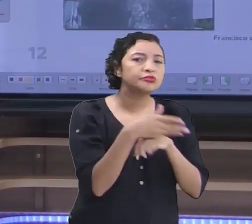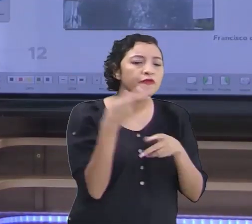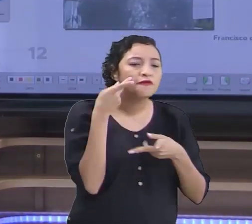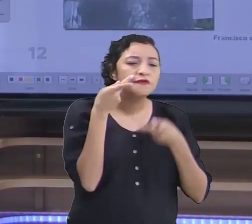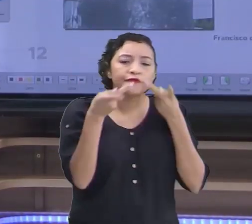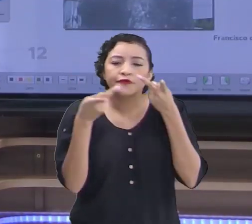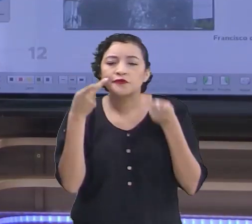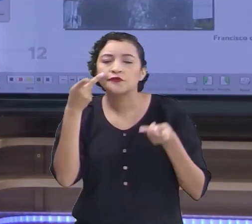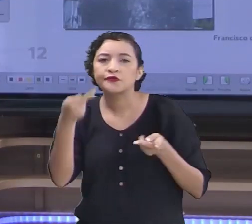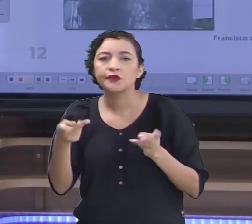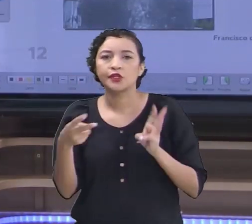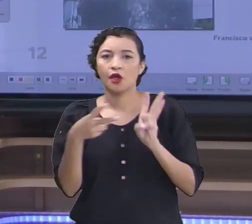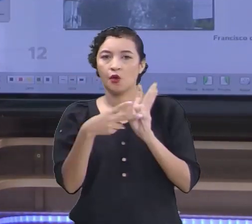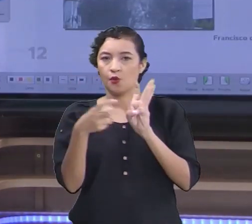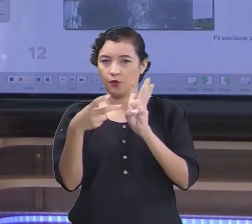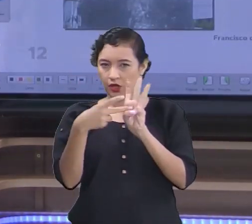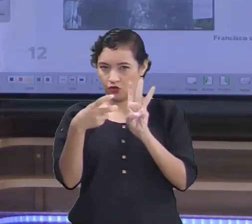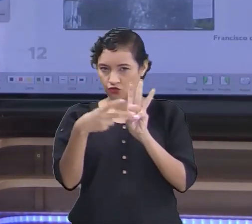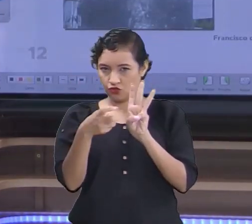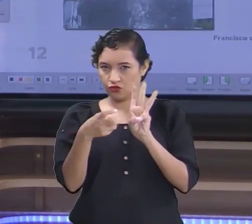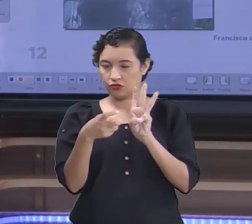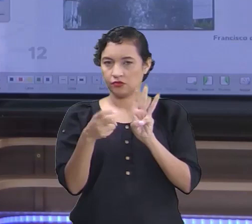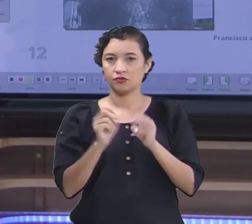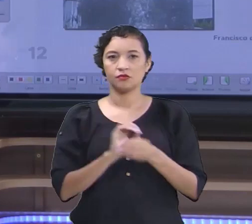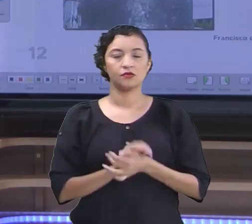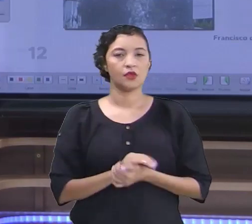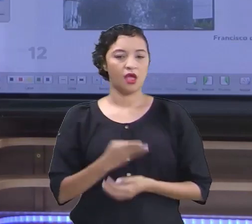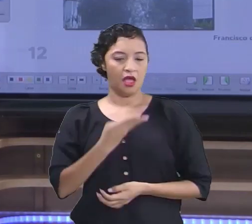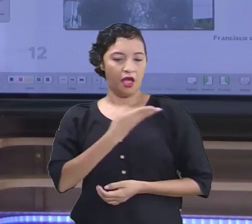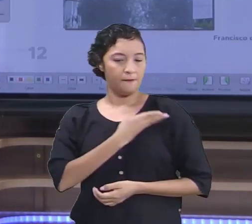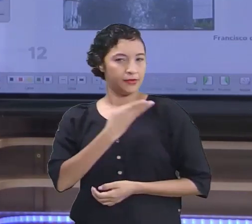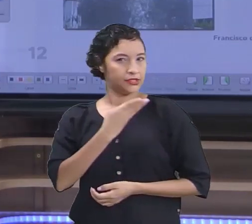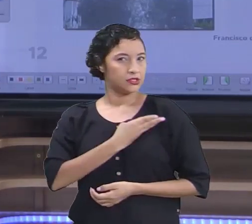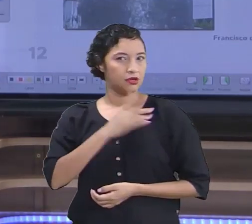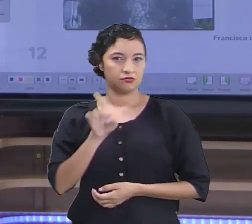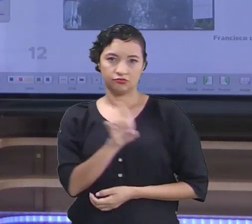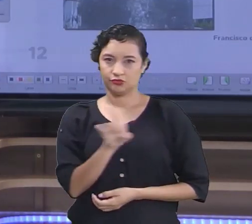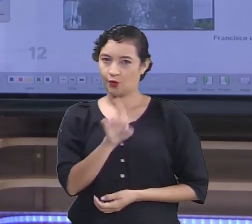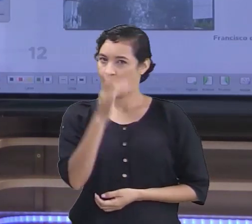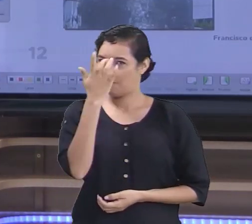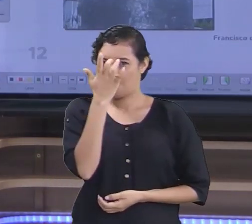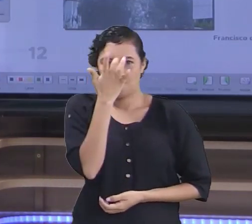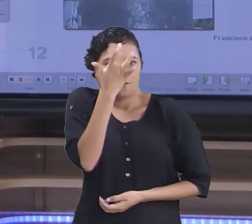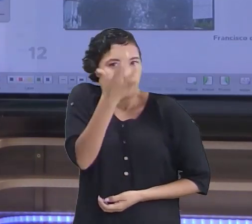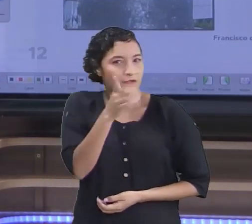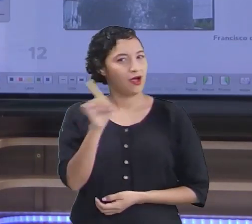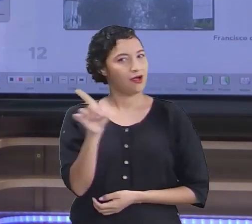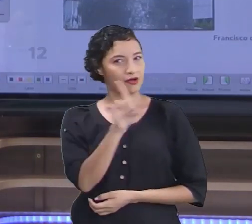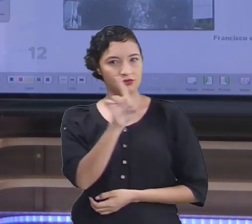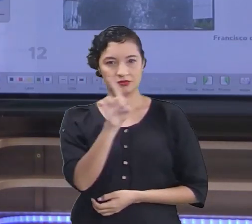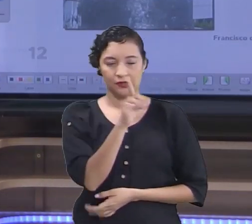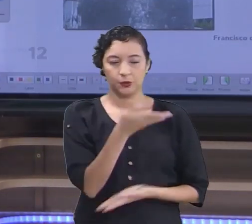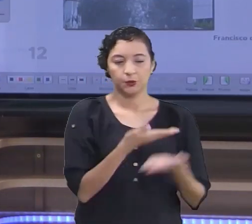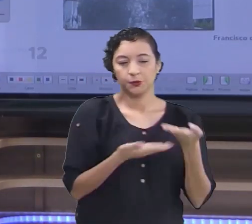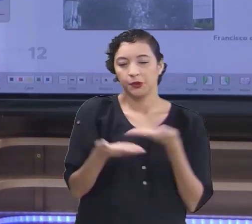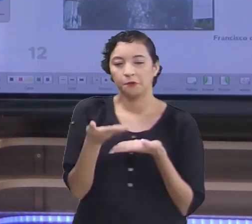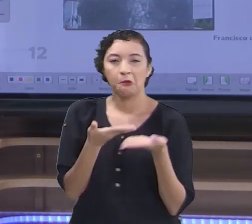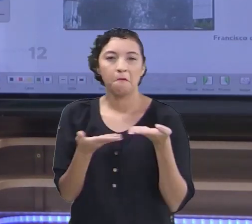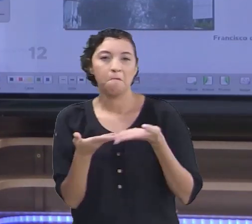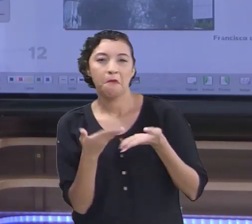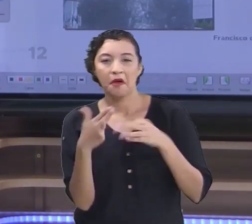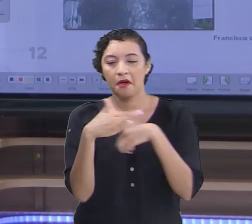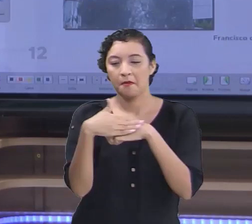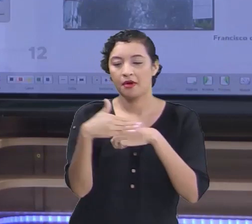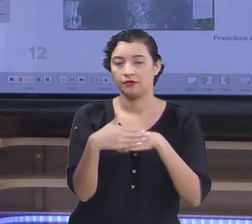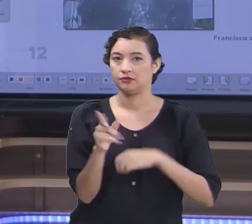com os índios, e a amizade não era uma coisa amorosa, não. A relação não era linda, incrível, não.